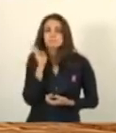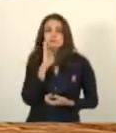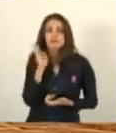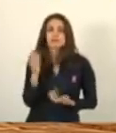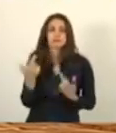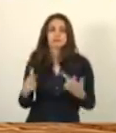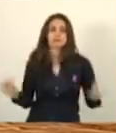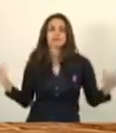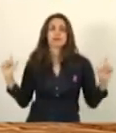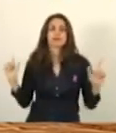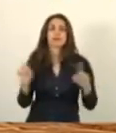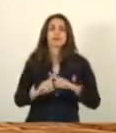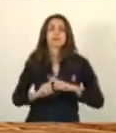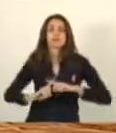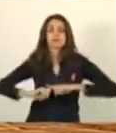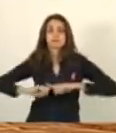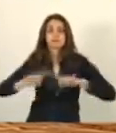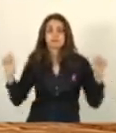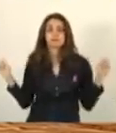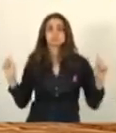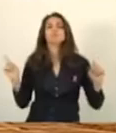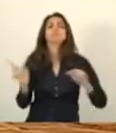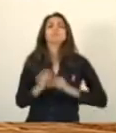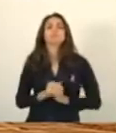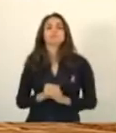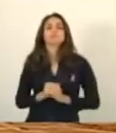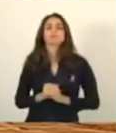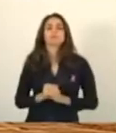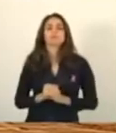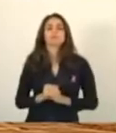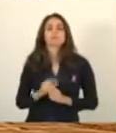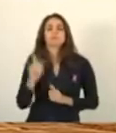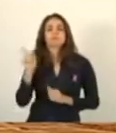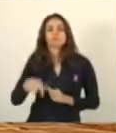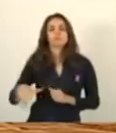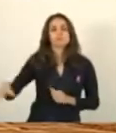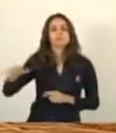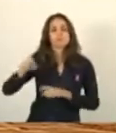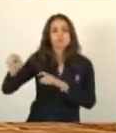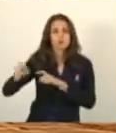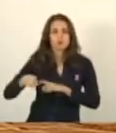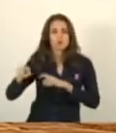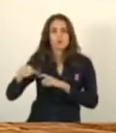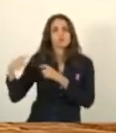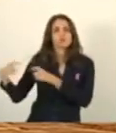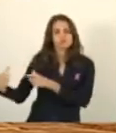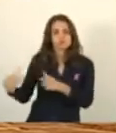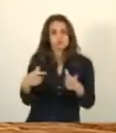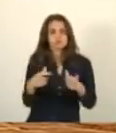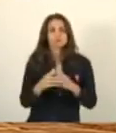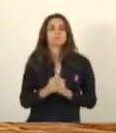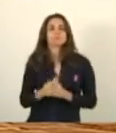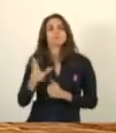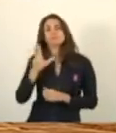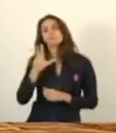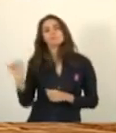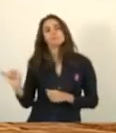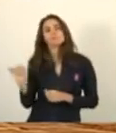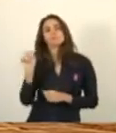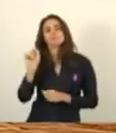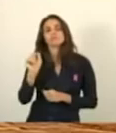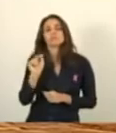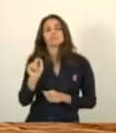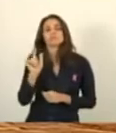local. Só que o imposto, né, que seria o imposto rural daquela localidade, vai se tornar